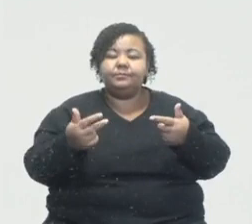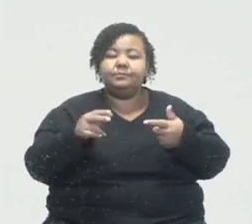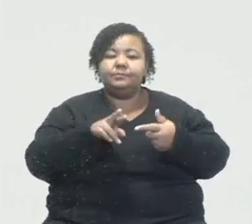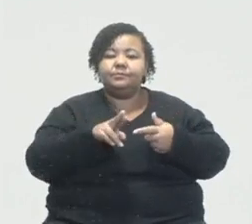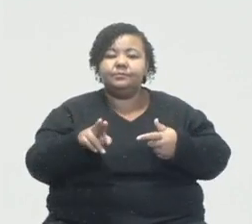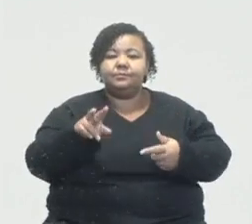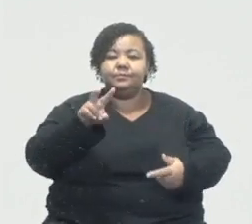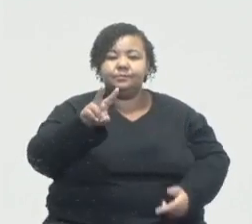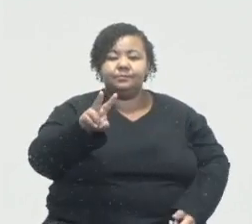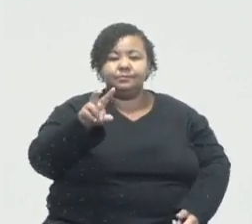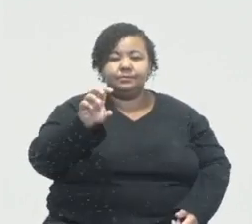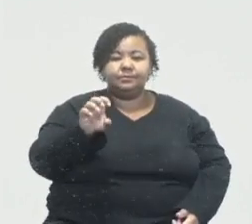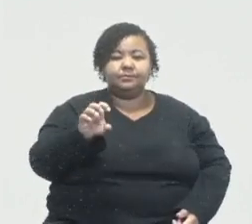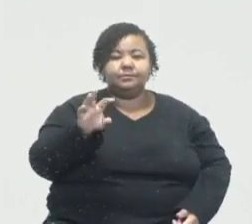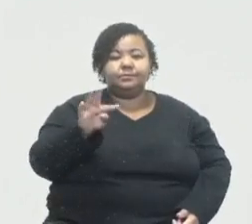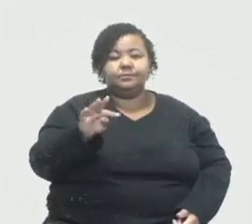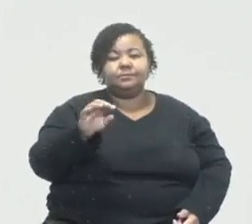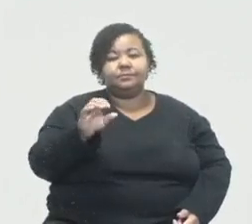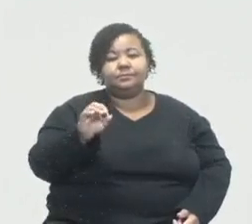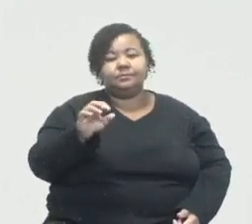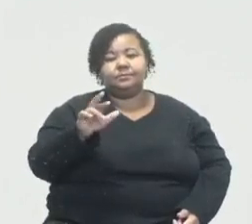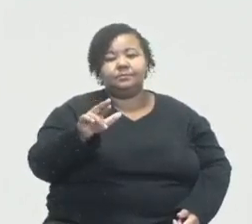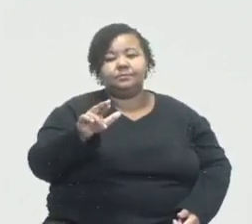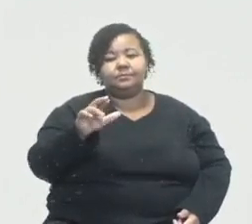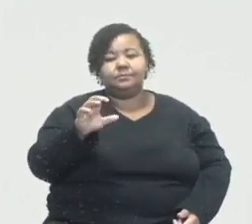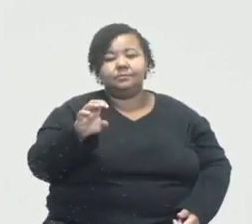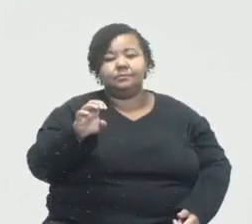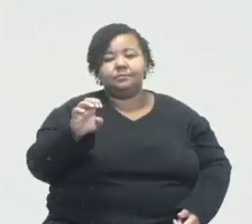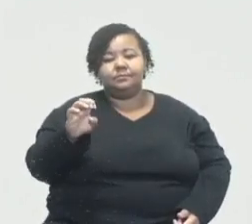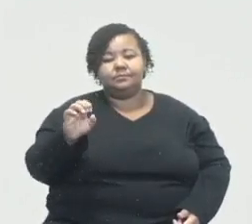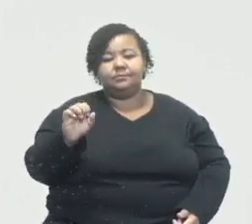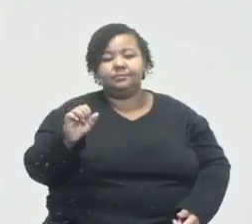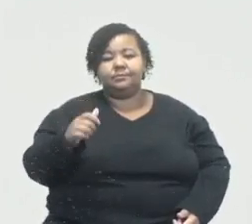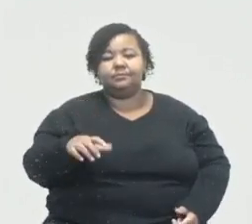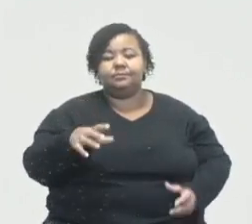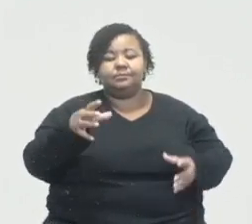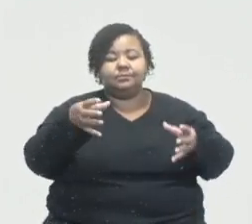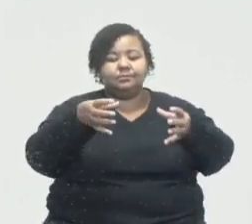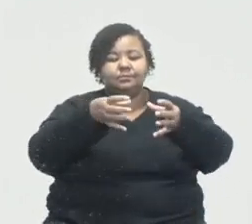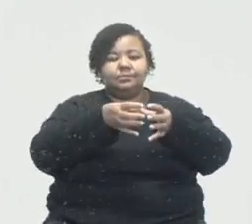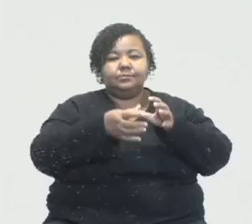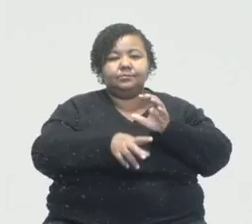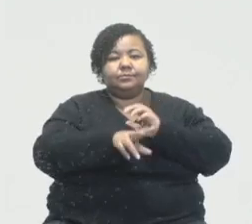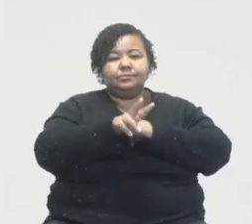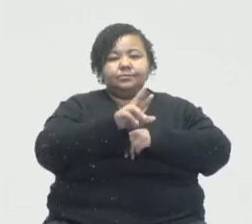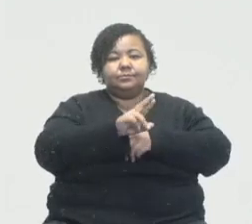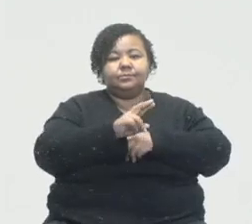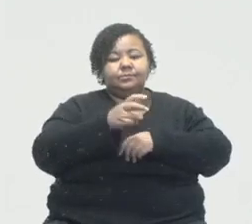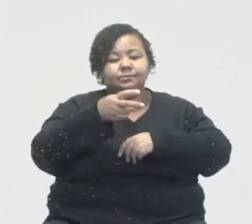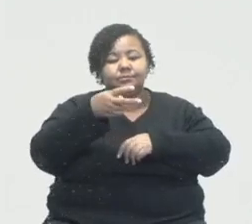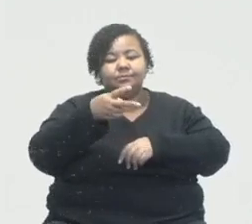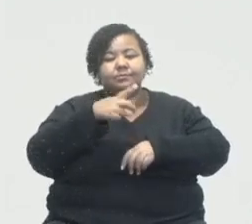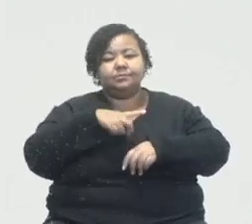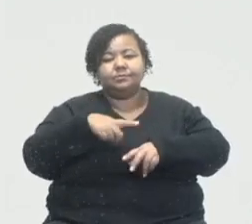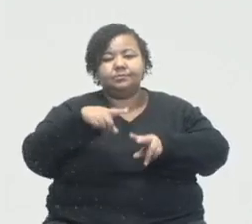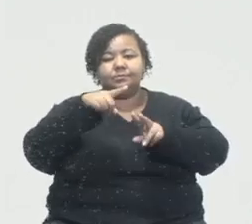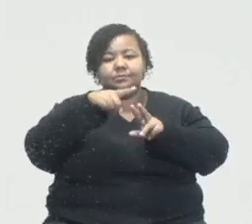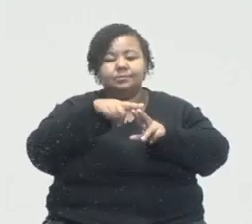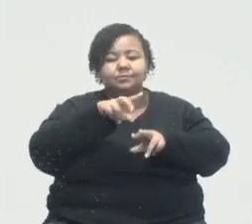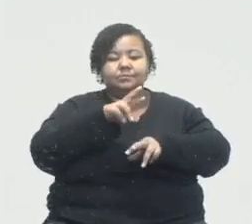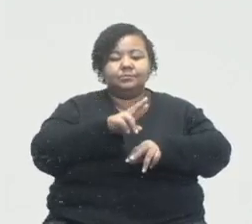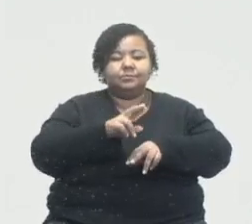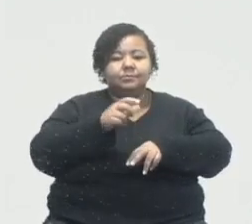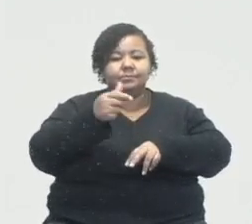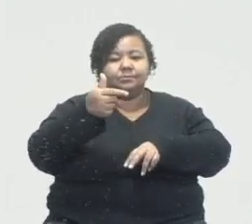de vetores. Então, nós temos no conjunto do R2, temos os vetores do R2, vetores do